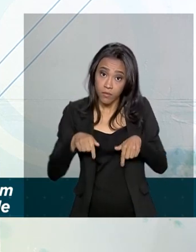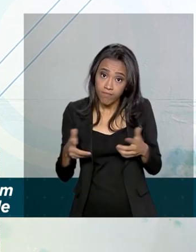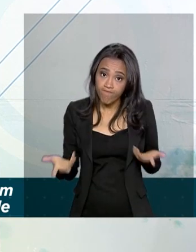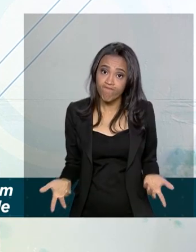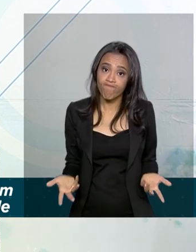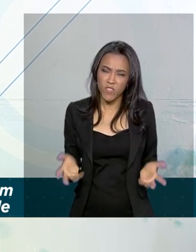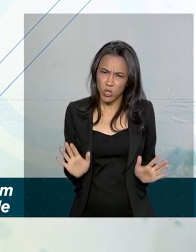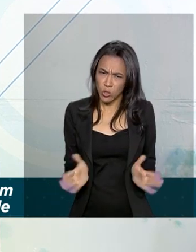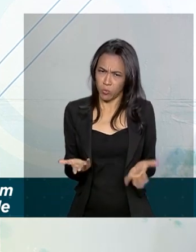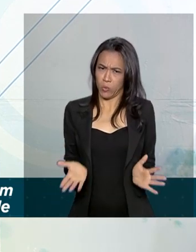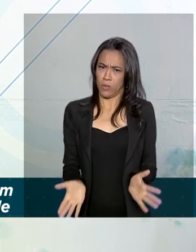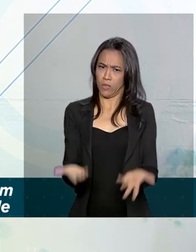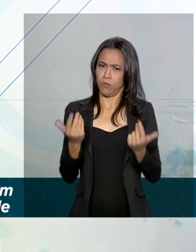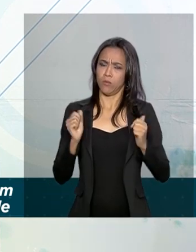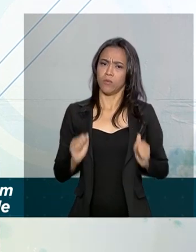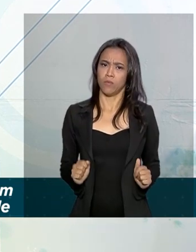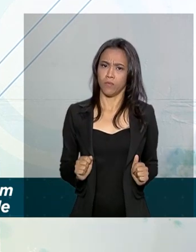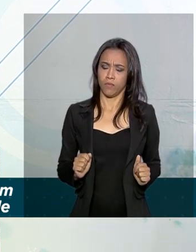estimulando,